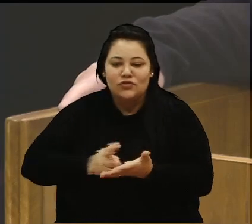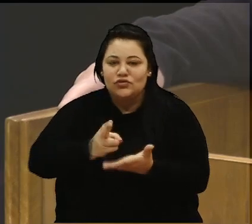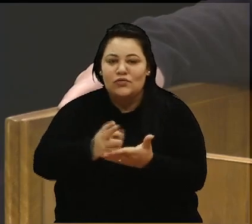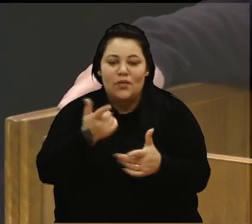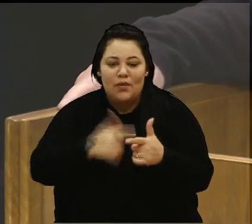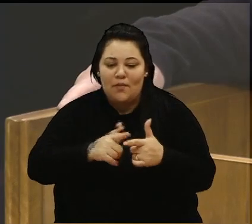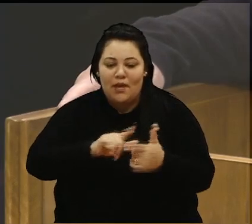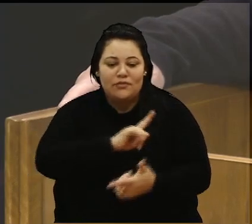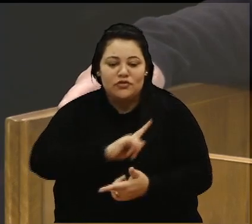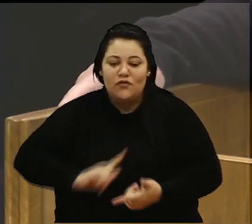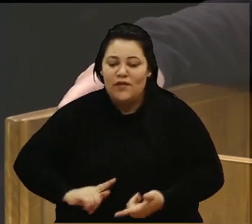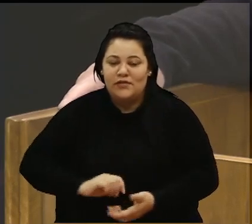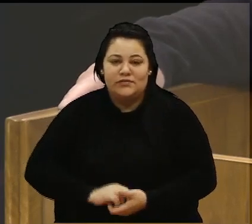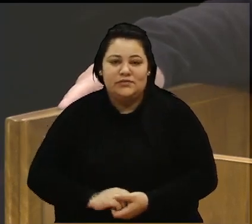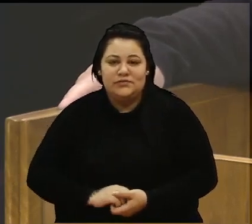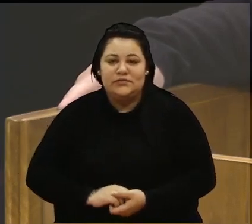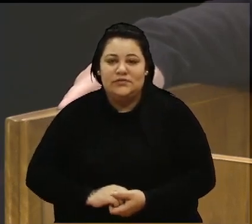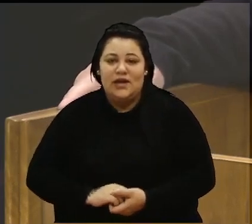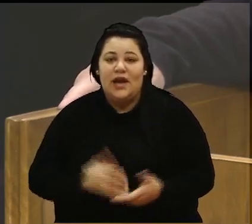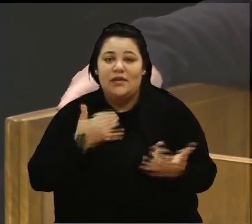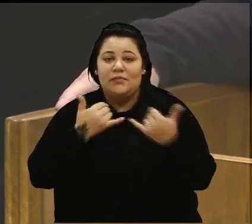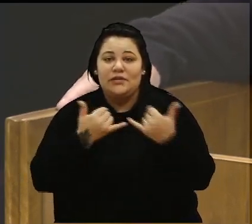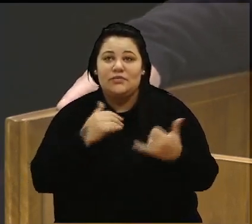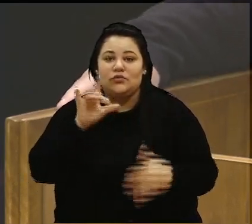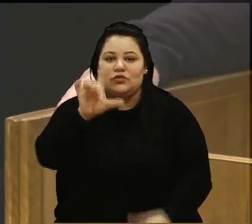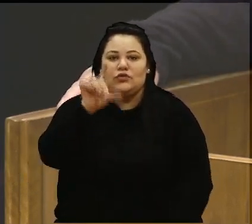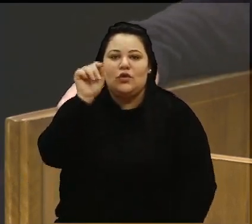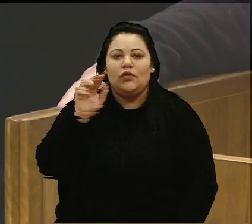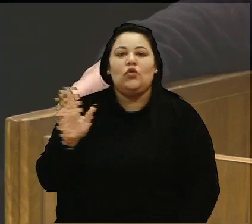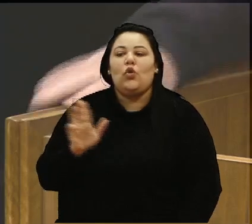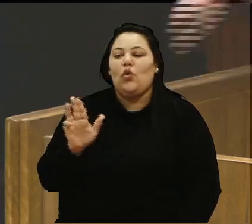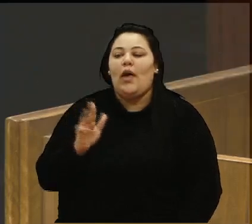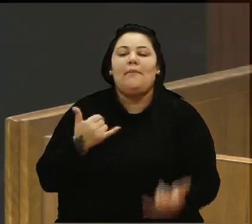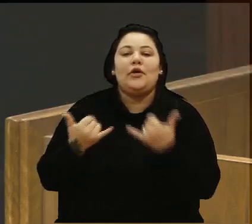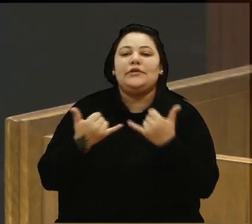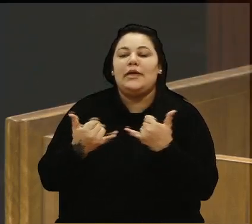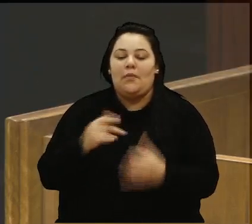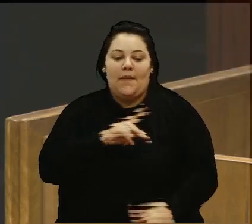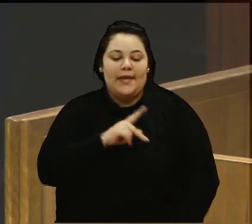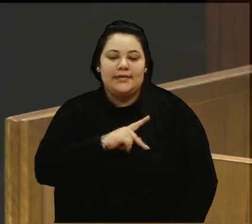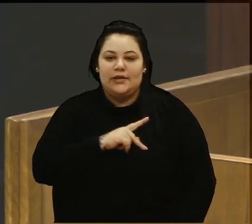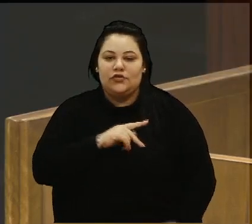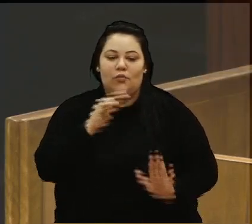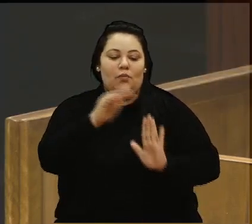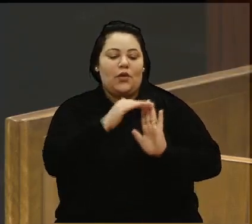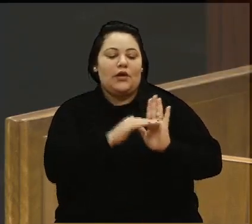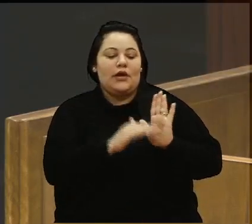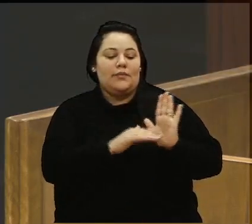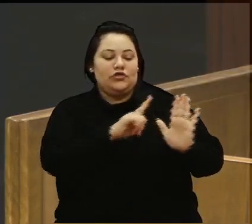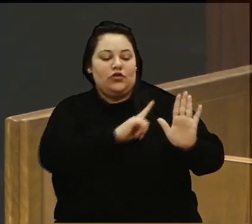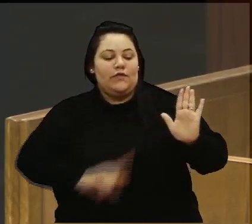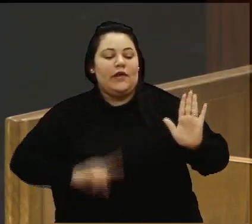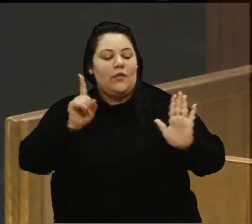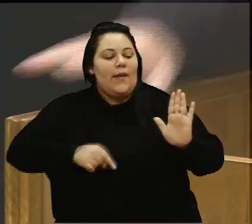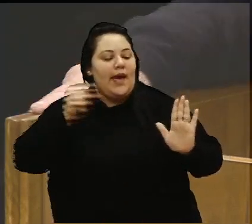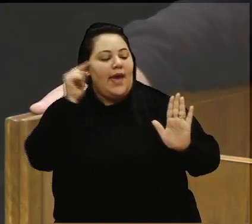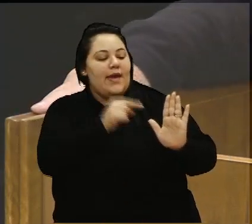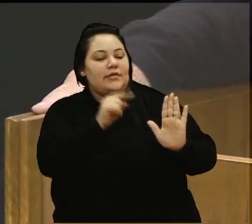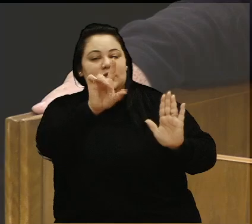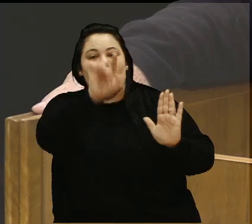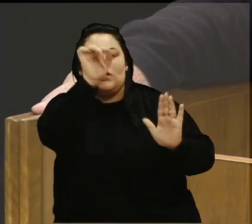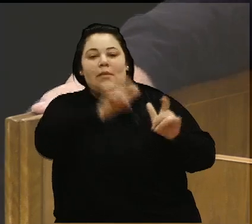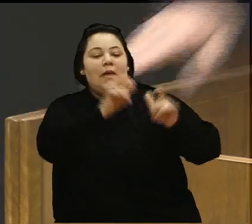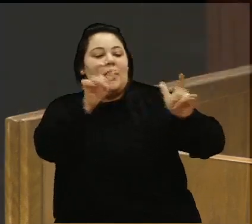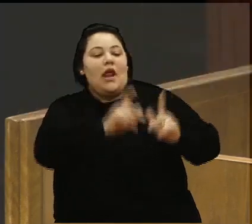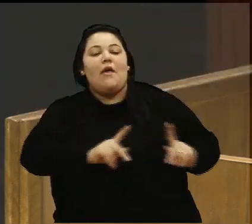governo. E aí tu elege o Lula presidente. O programa de governo dele é esse, eleito pela